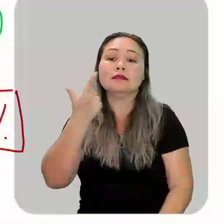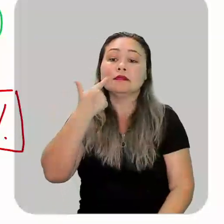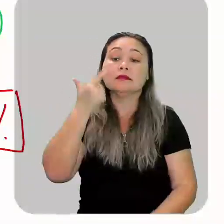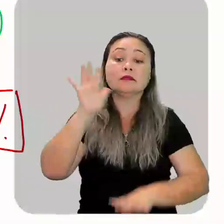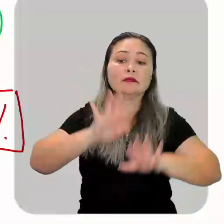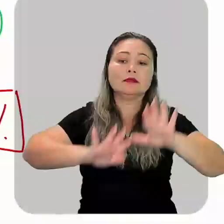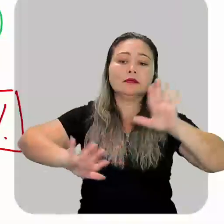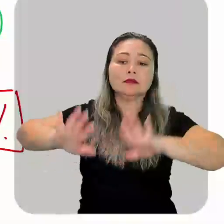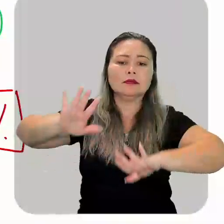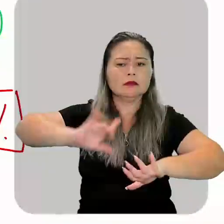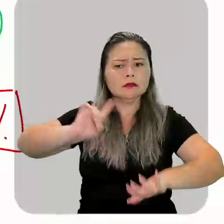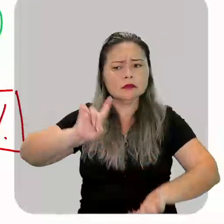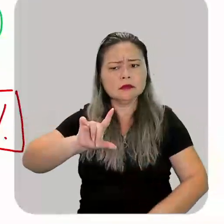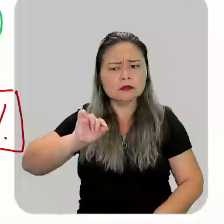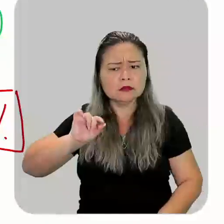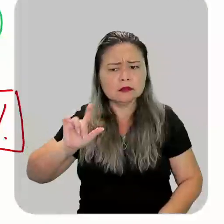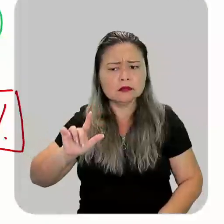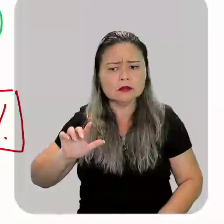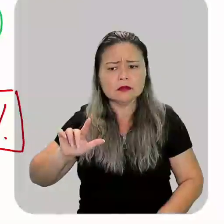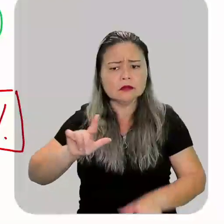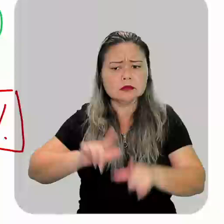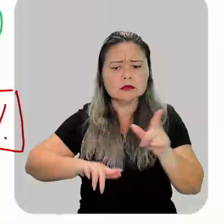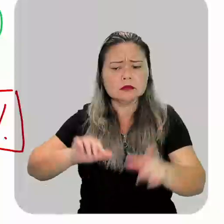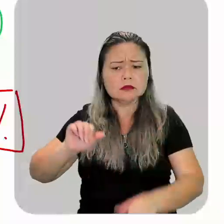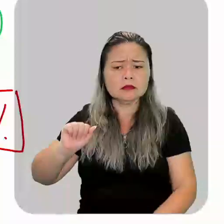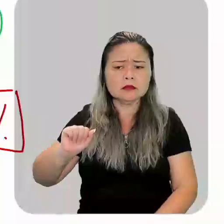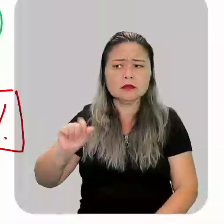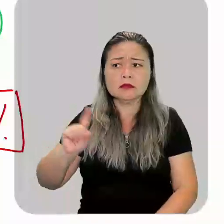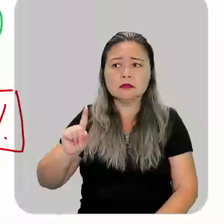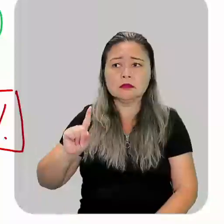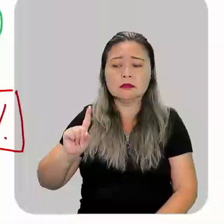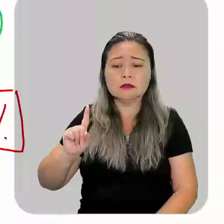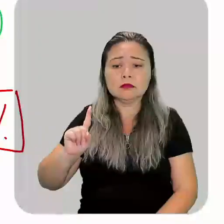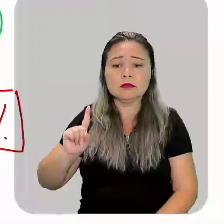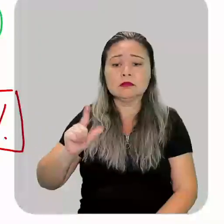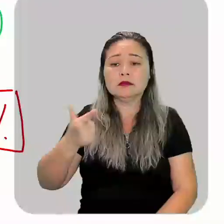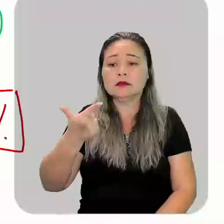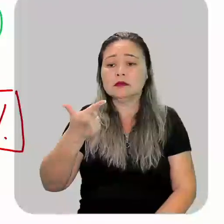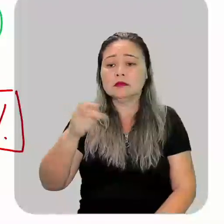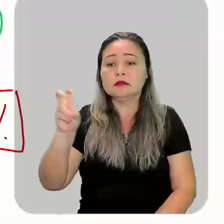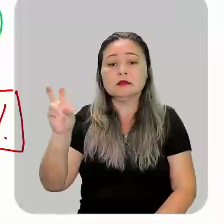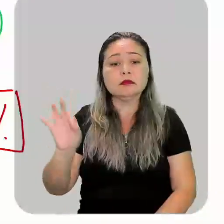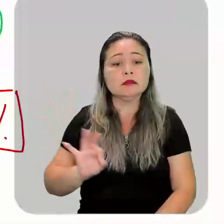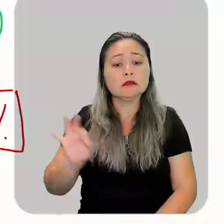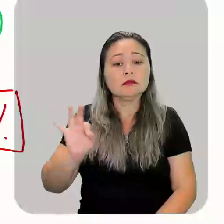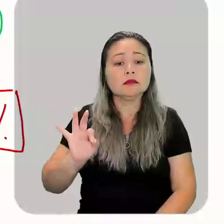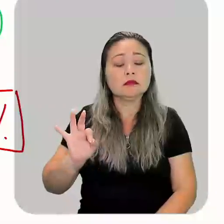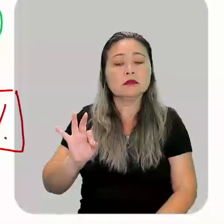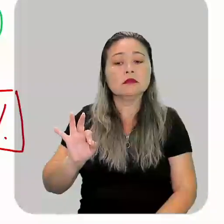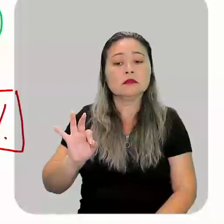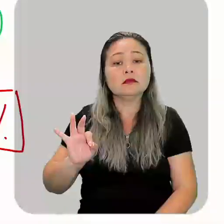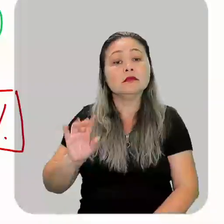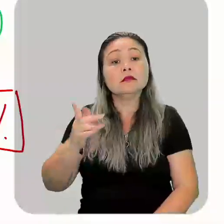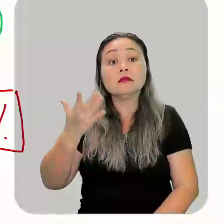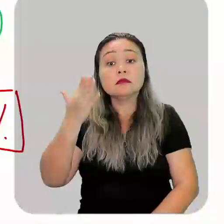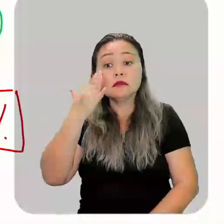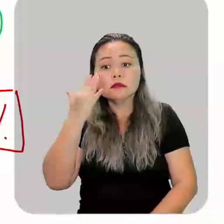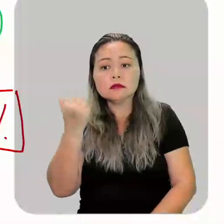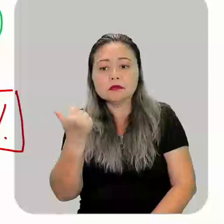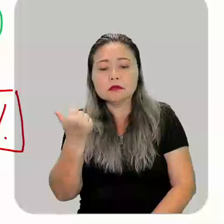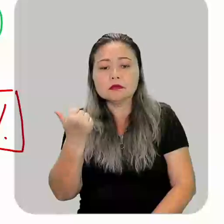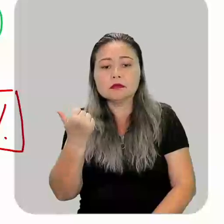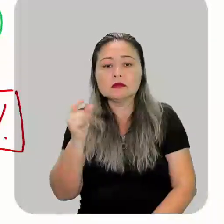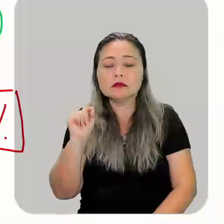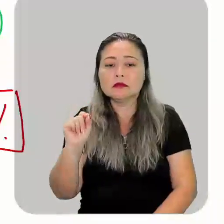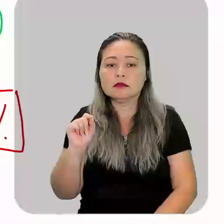outro cuidado, ainda né? não é a letra A. Ah, não, tu tá de pegadinha comigo, né? Não, o 25% foi o quê? Aí que a gente tem que fazer,